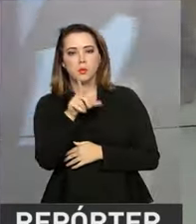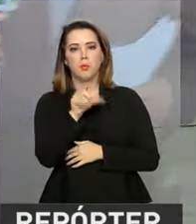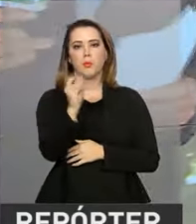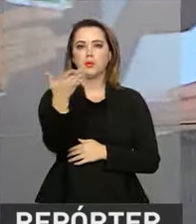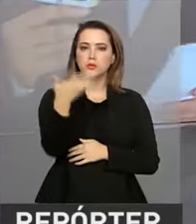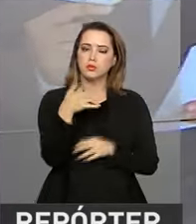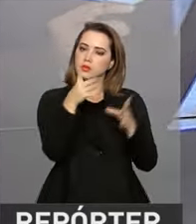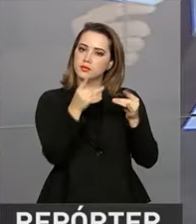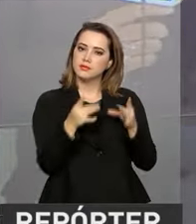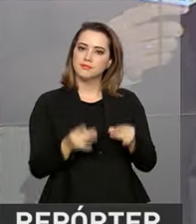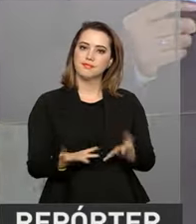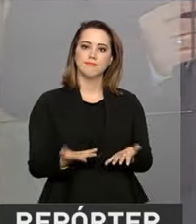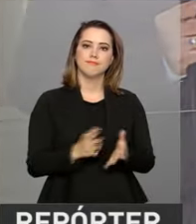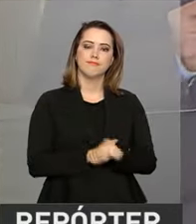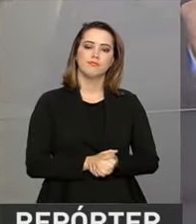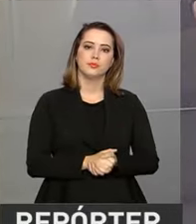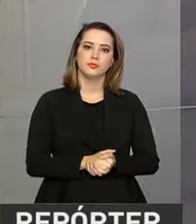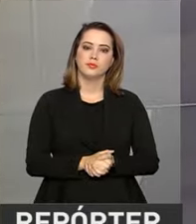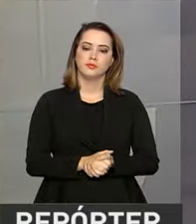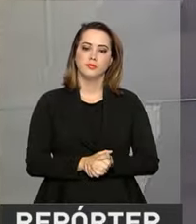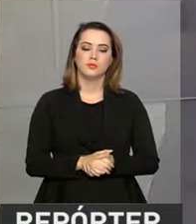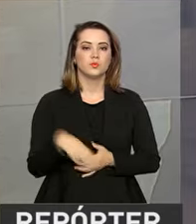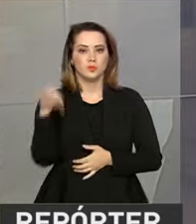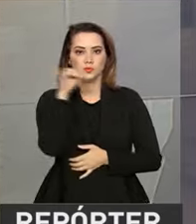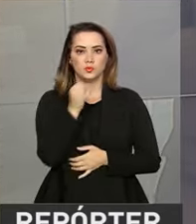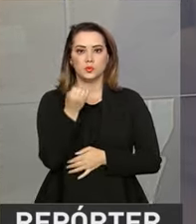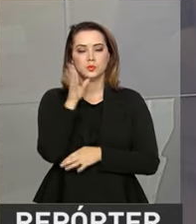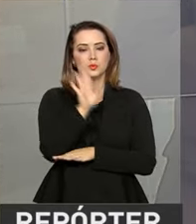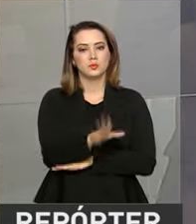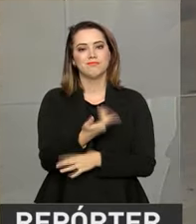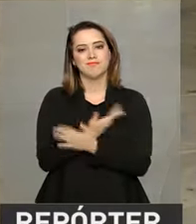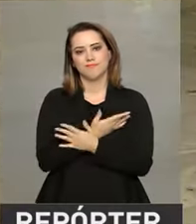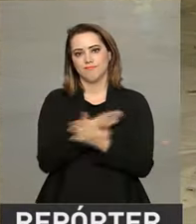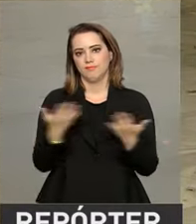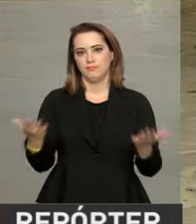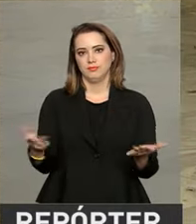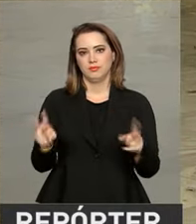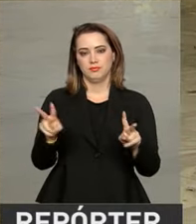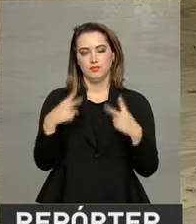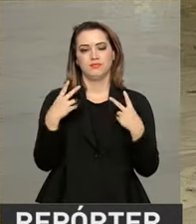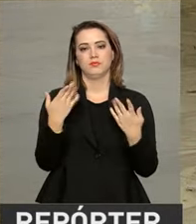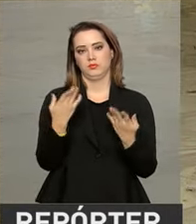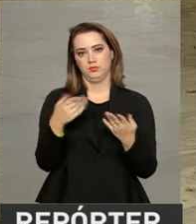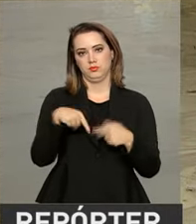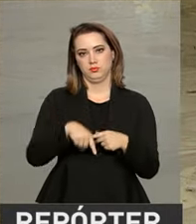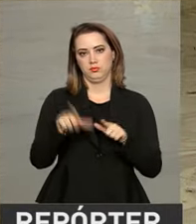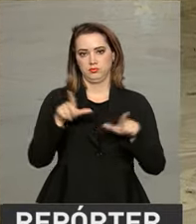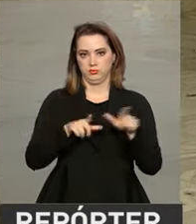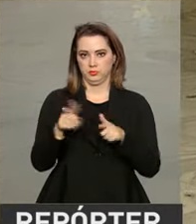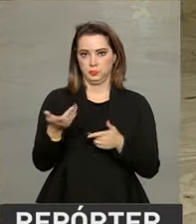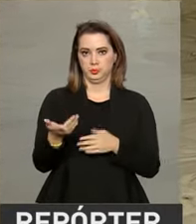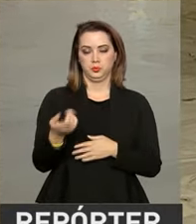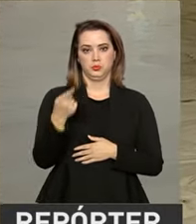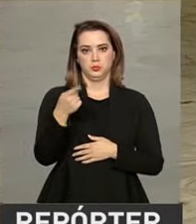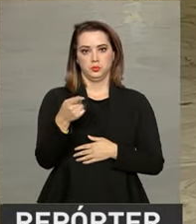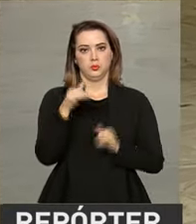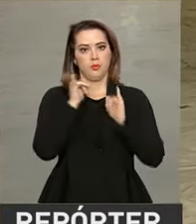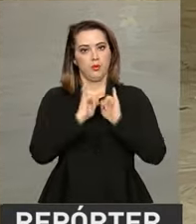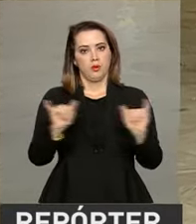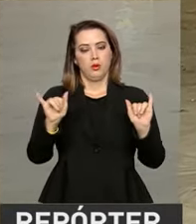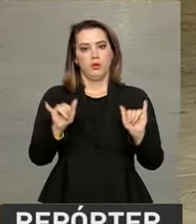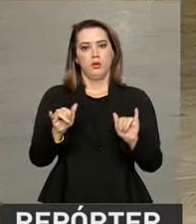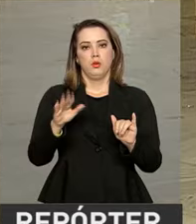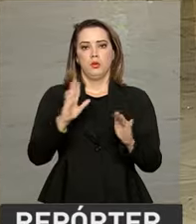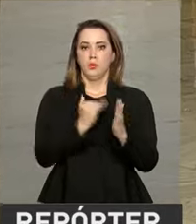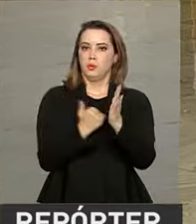informações para a gente. Paulo? Olá, Jaime. Boa tarde a todos que nos assistem na TV NBR. O anúncio do reajuste do